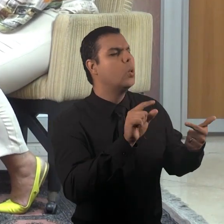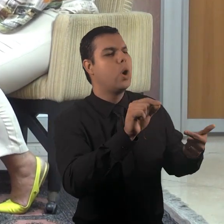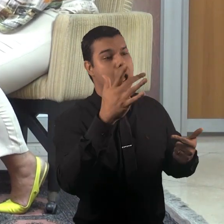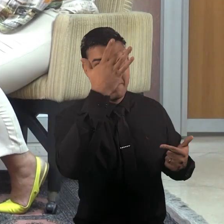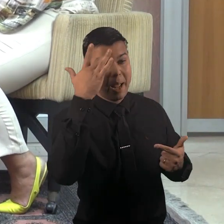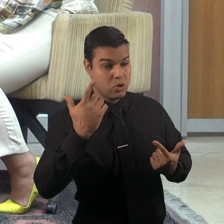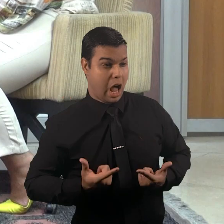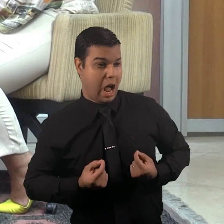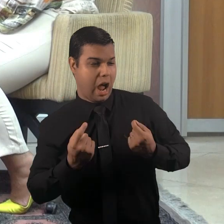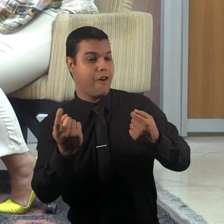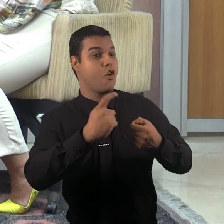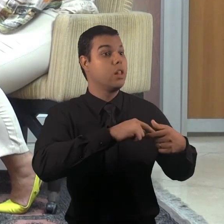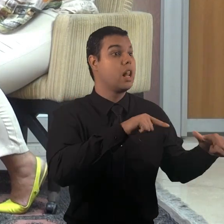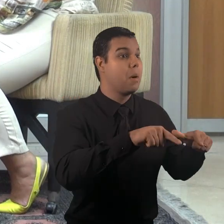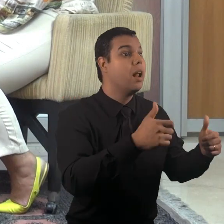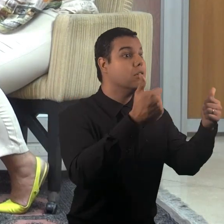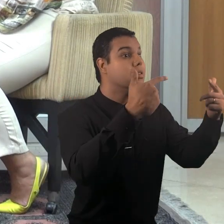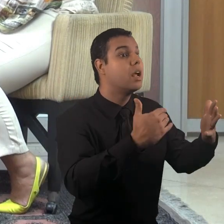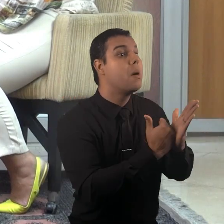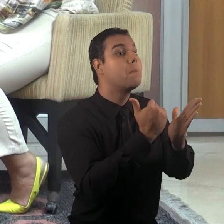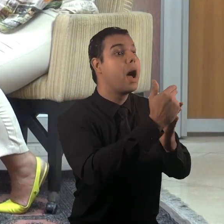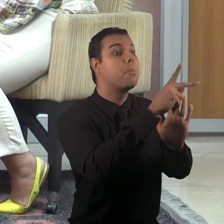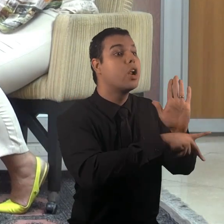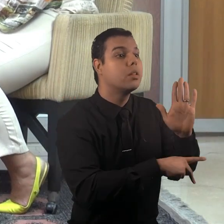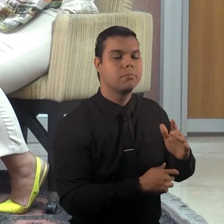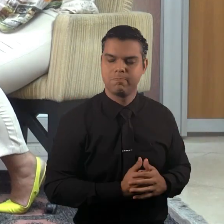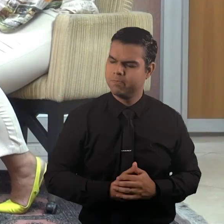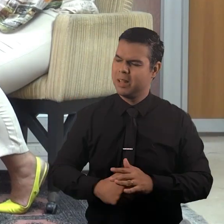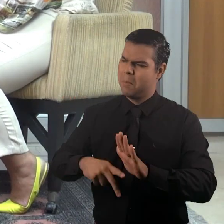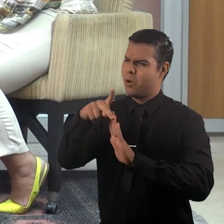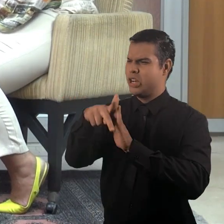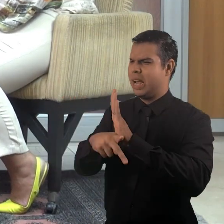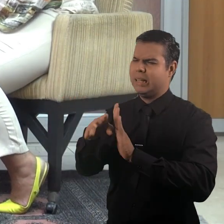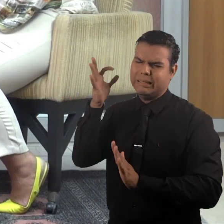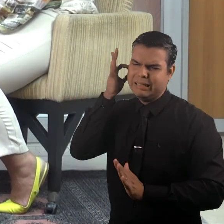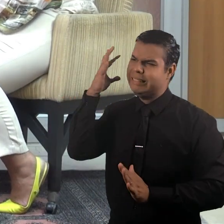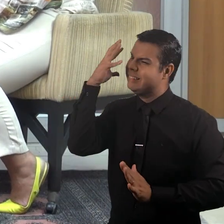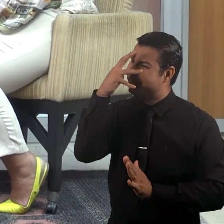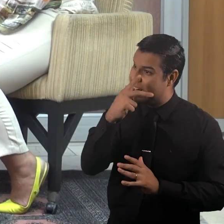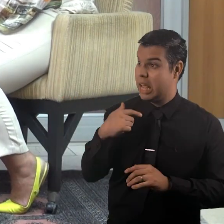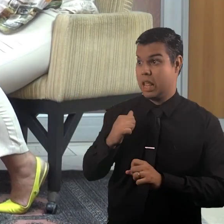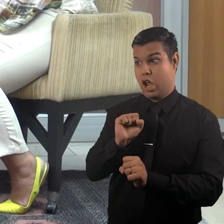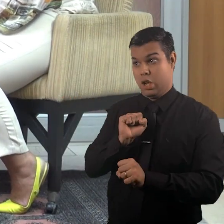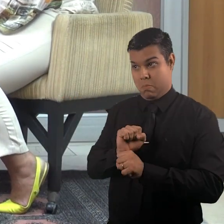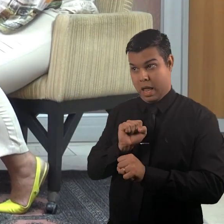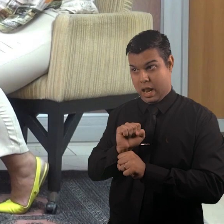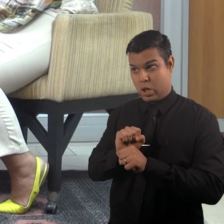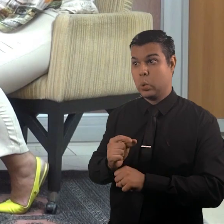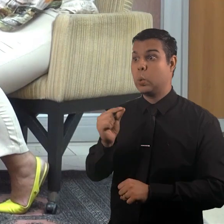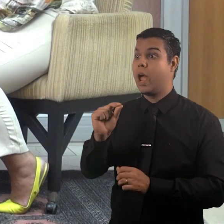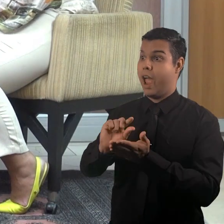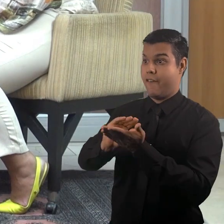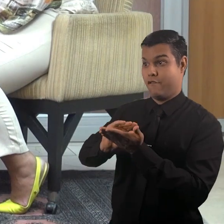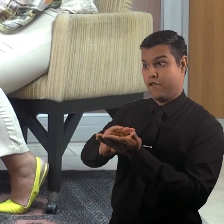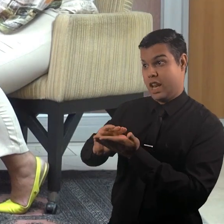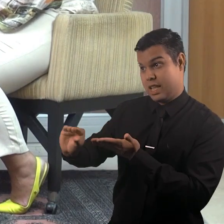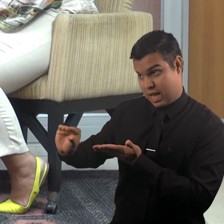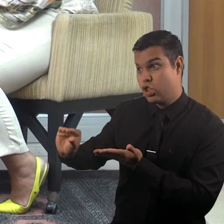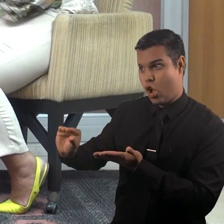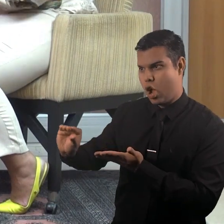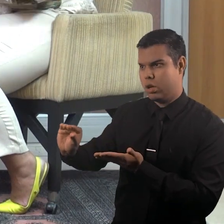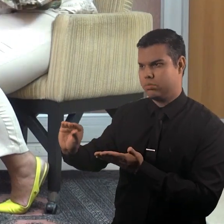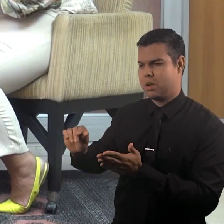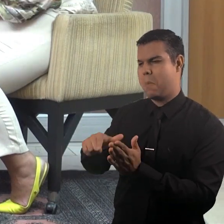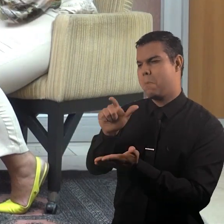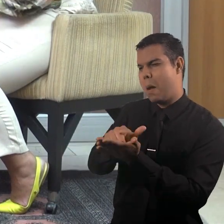objetivo das pessoas com câncer voltarem ao mercado de trabalho. Fala um pouquinho desse projeto. Esse projeto é um projeto lindo. Ele está aguardando